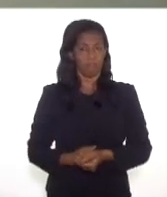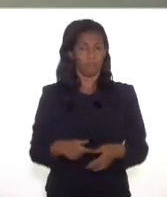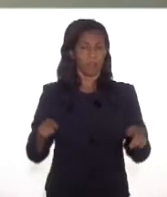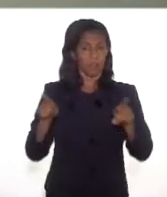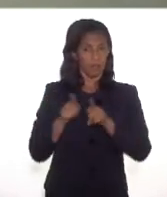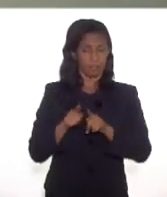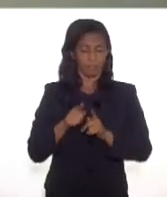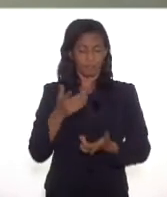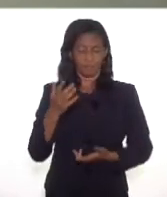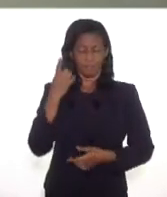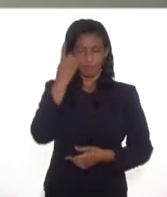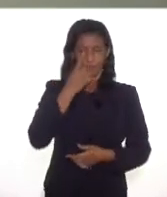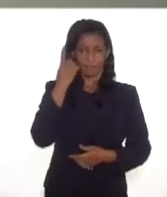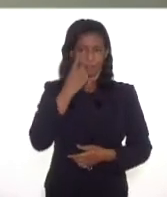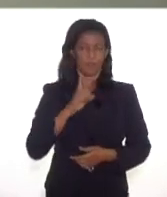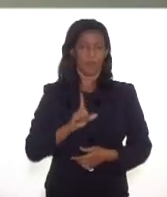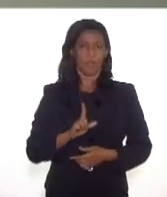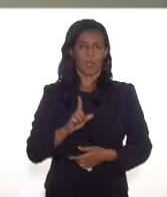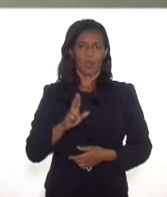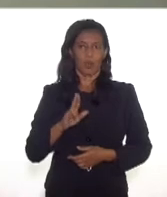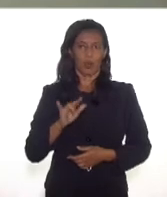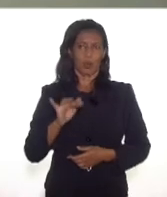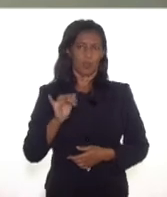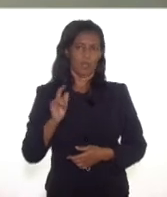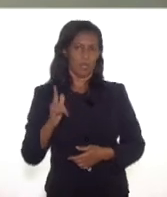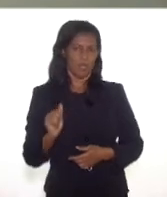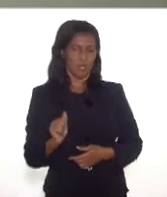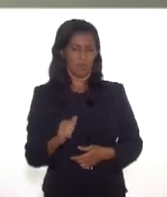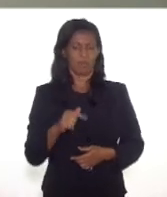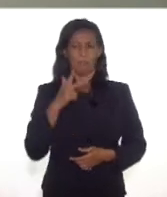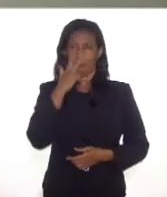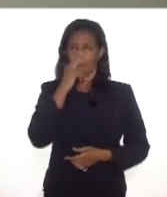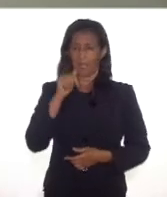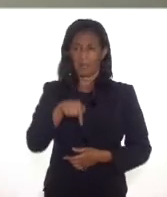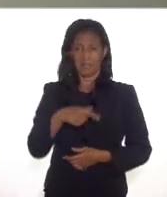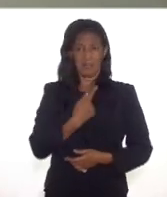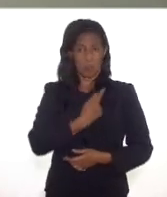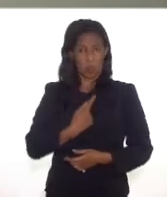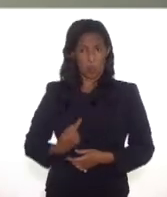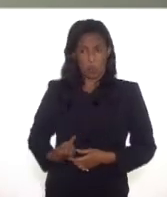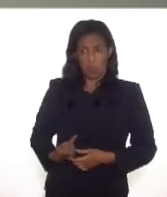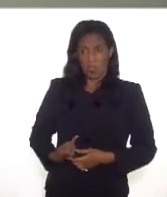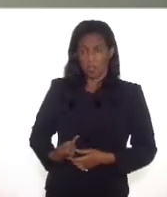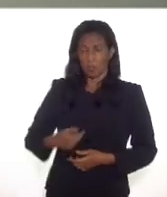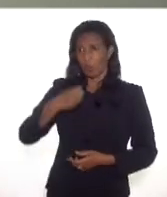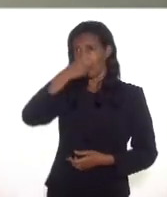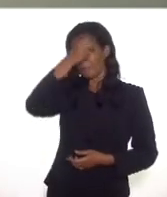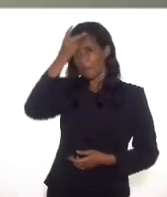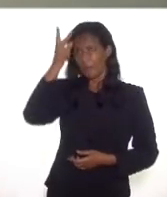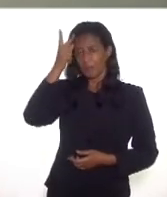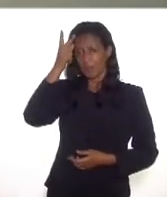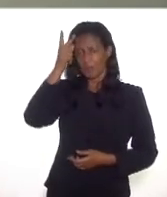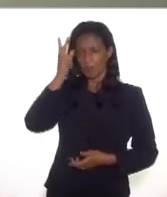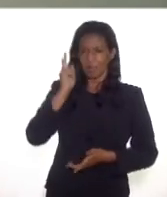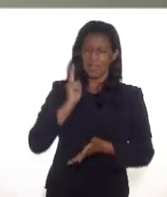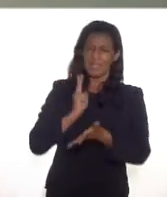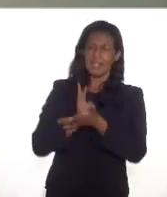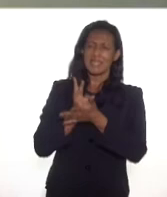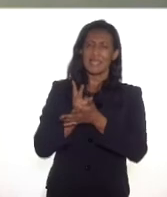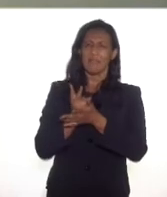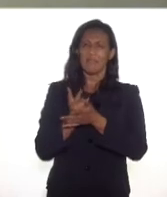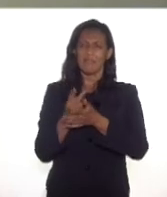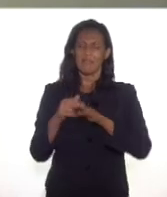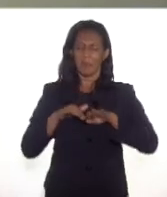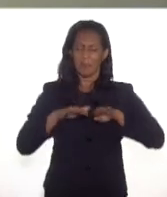queria dizer que essa é a tendência de governadores e prefeitos. Sempre que sentam na